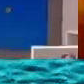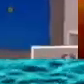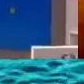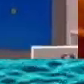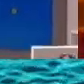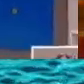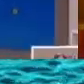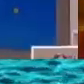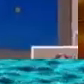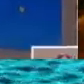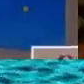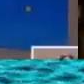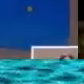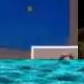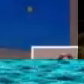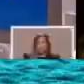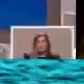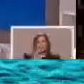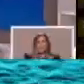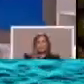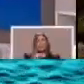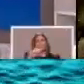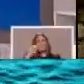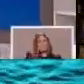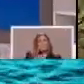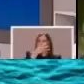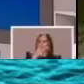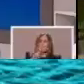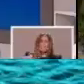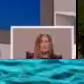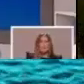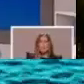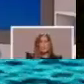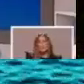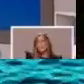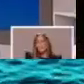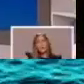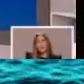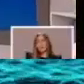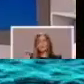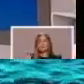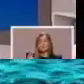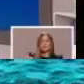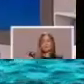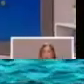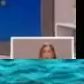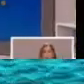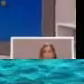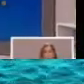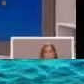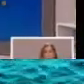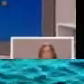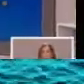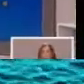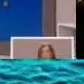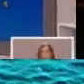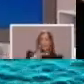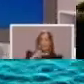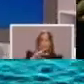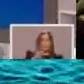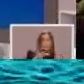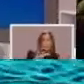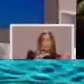prevenir, a evitar. E depois, a responder, a combater. Infelizmente isto não aconteceu. Não aconteceu. Em muitos momentos cada um foi para o seu lado. E quem sofreu